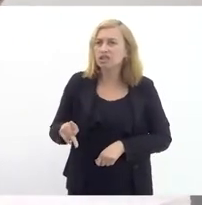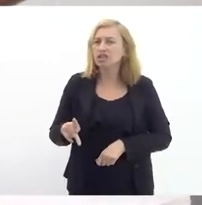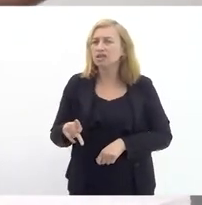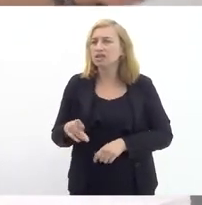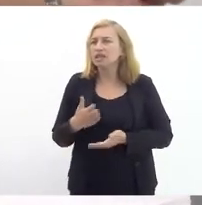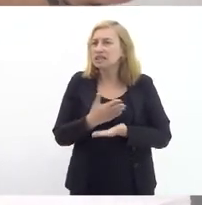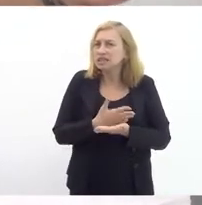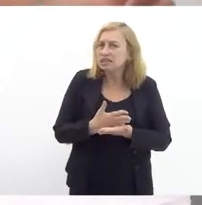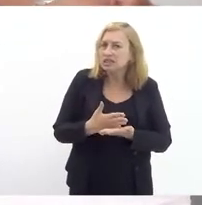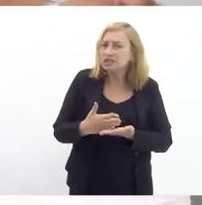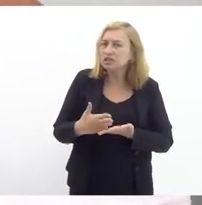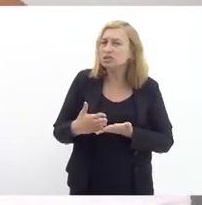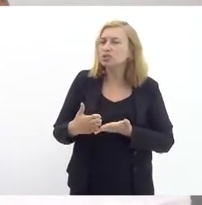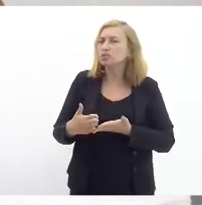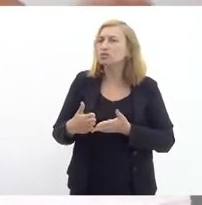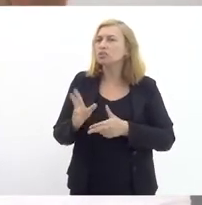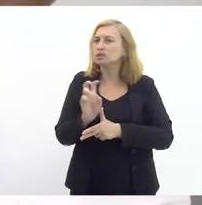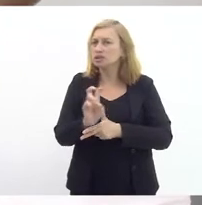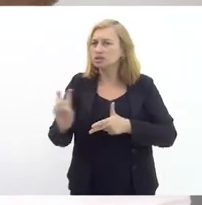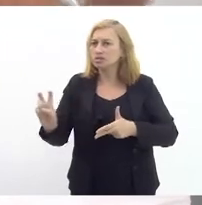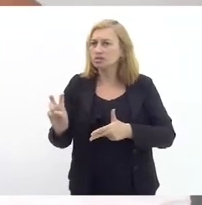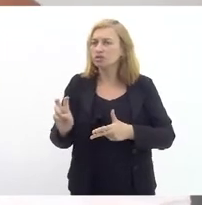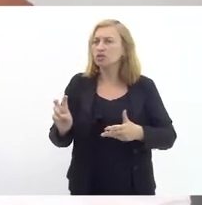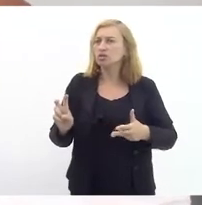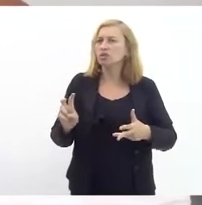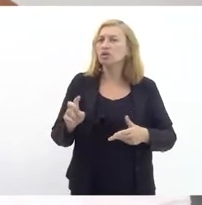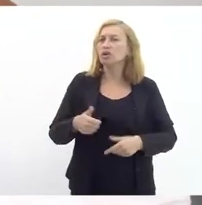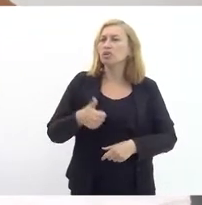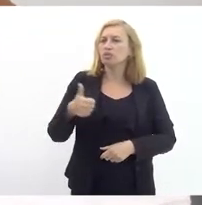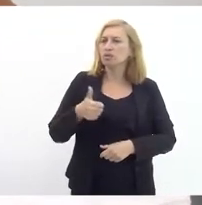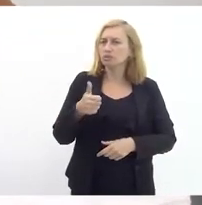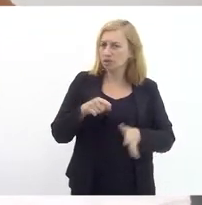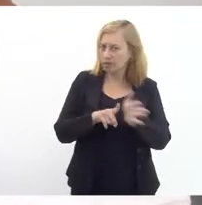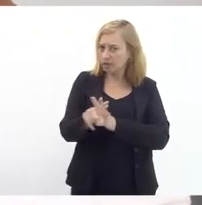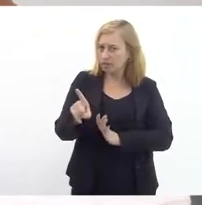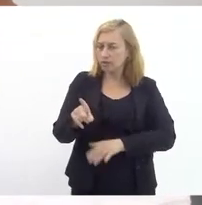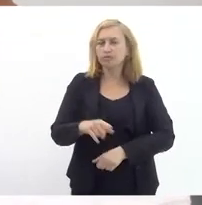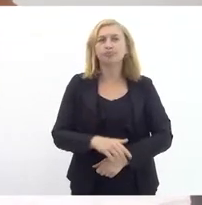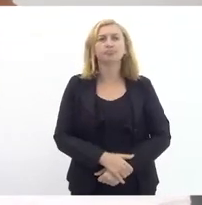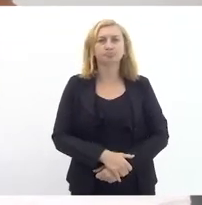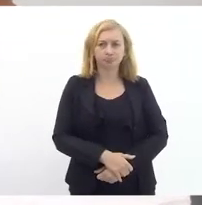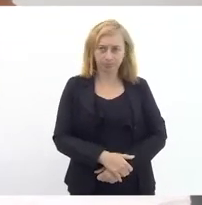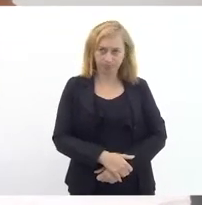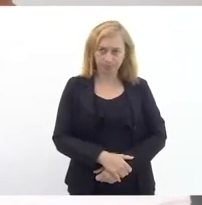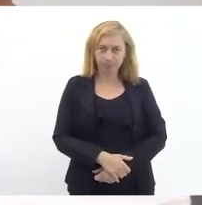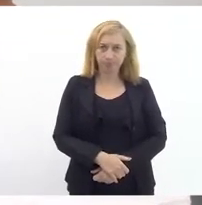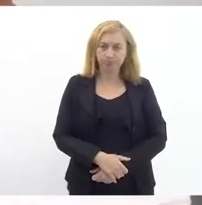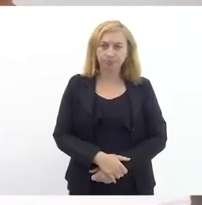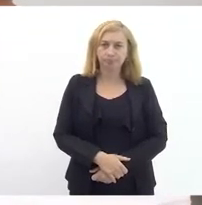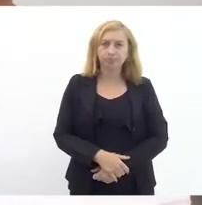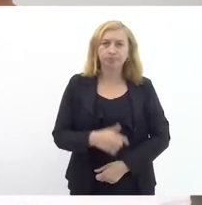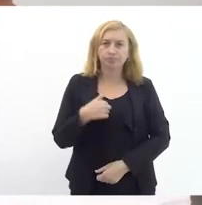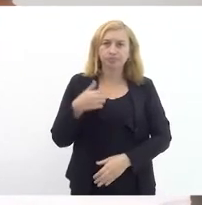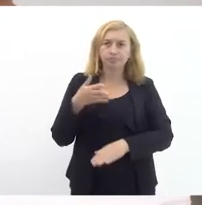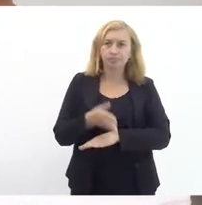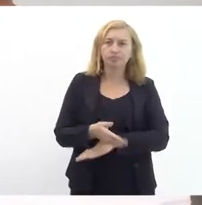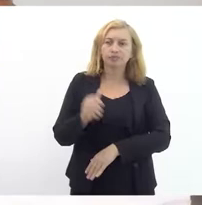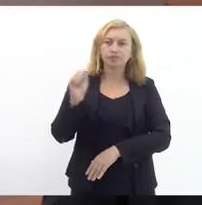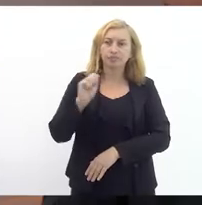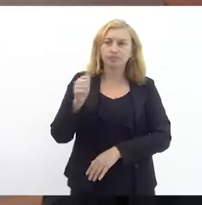que o senhor entrou ali na Supervia? Primeira coisa que eu queria entender aqui. Eu entrei na Supervia em